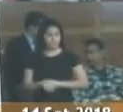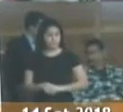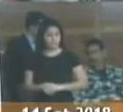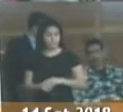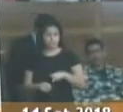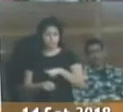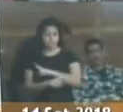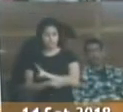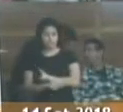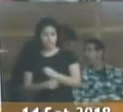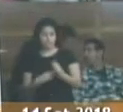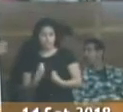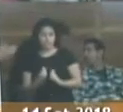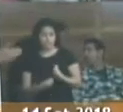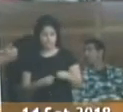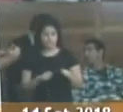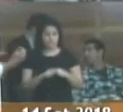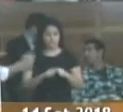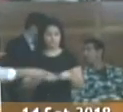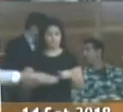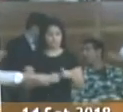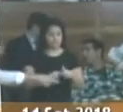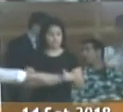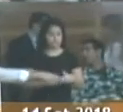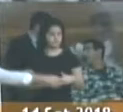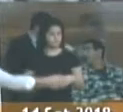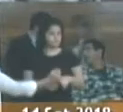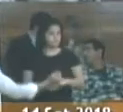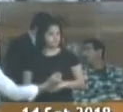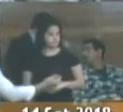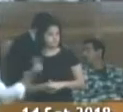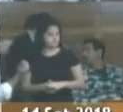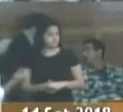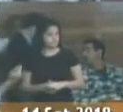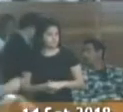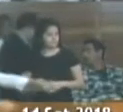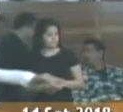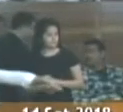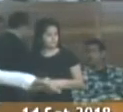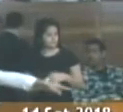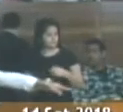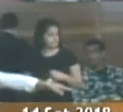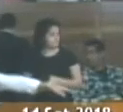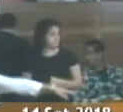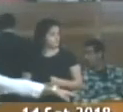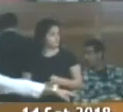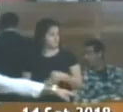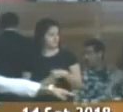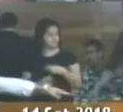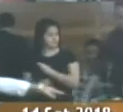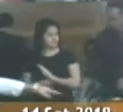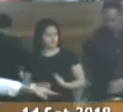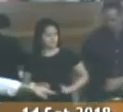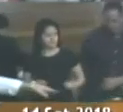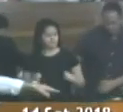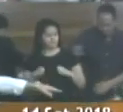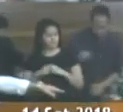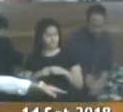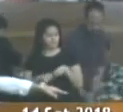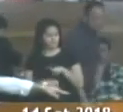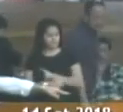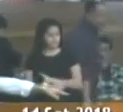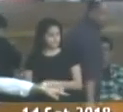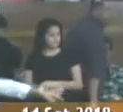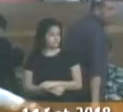encontrar soluções para as demandas atuais e para, como muito bem disse o nosso presidente da Casa, encontrar